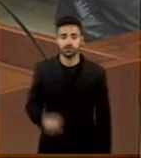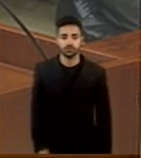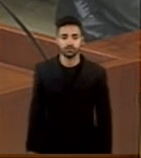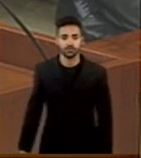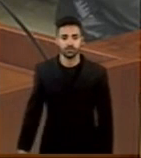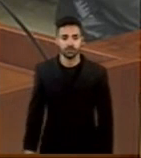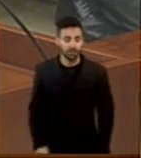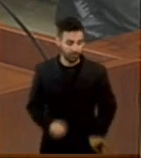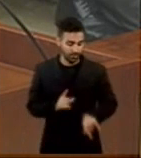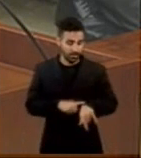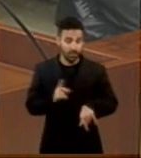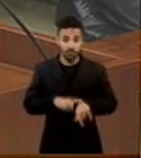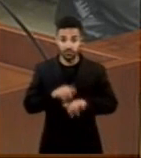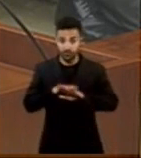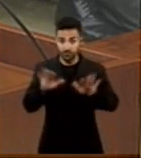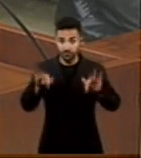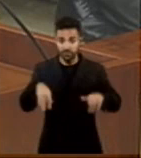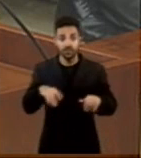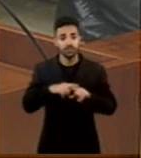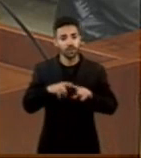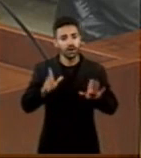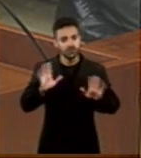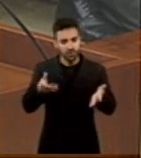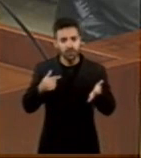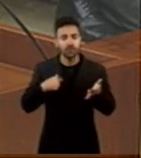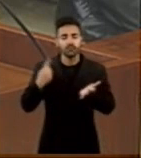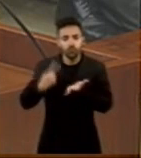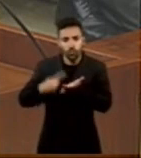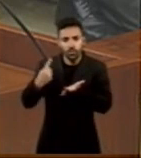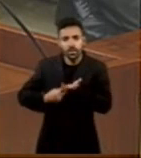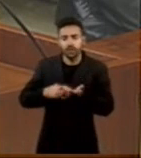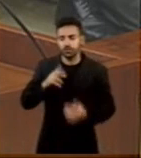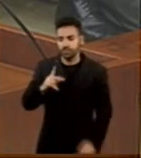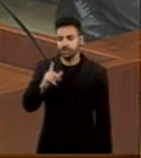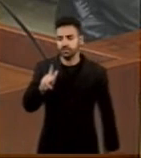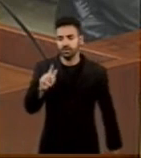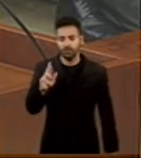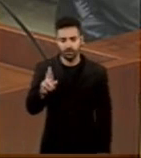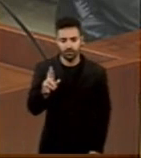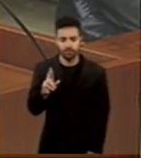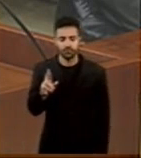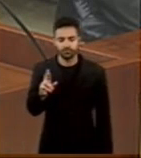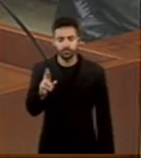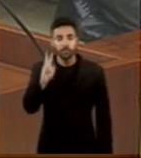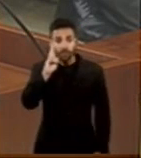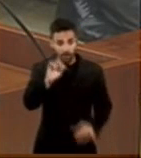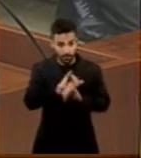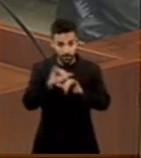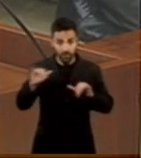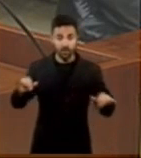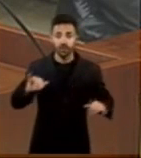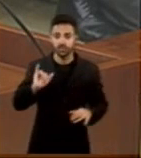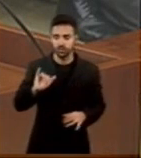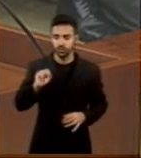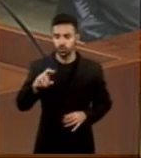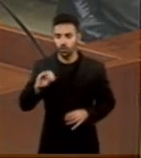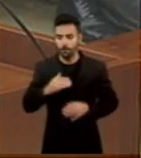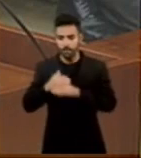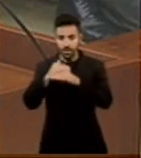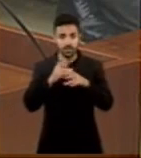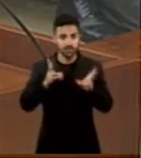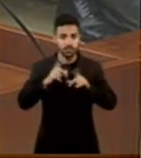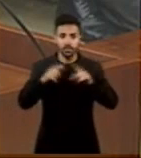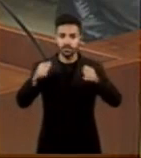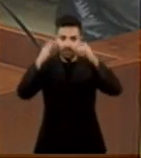o meu tempo, só lembro que esse entendimento foi fixado também no parecer da PGR. Lembremos, a isonomia prevalece sempre, mas há que